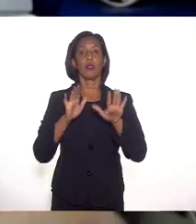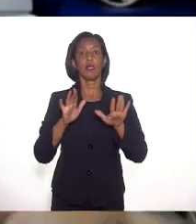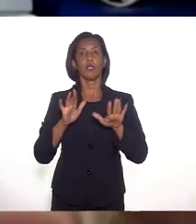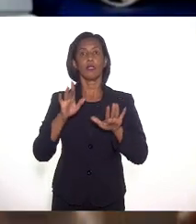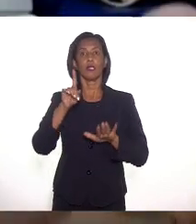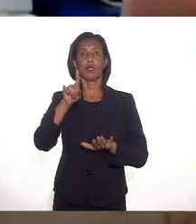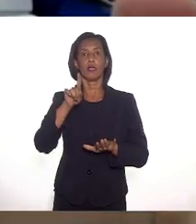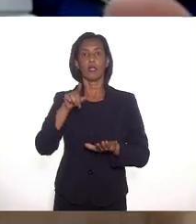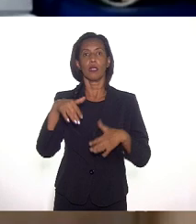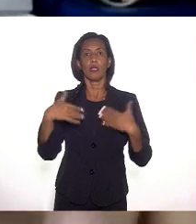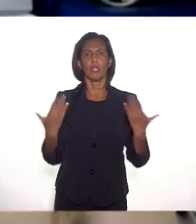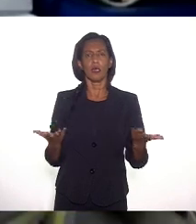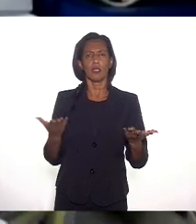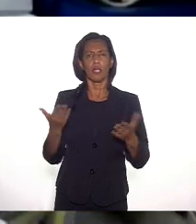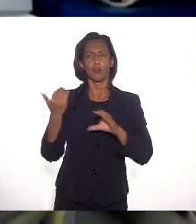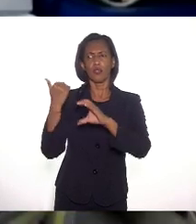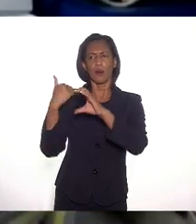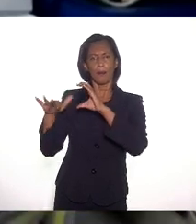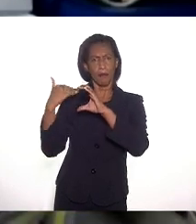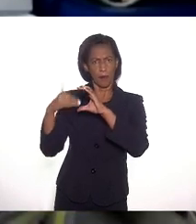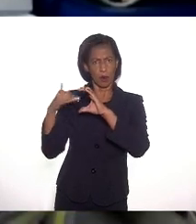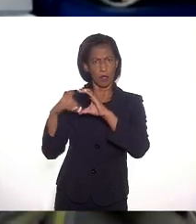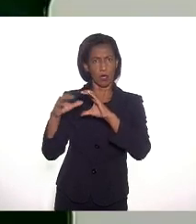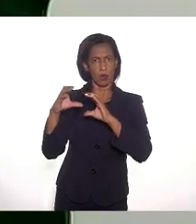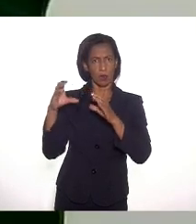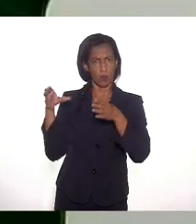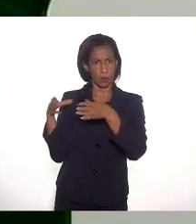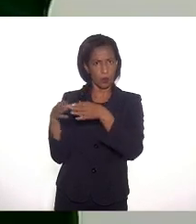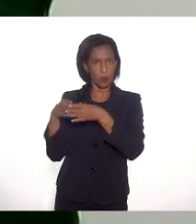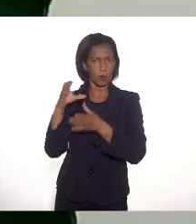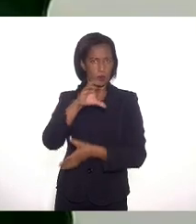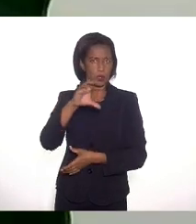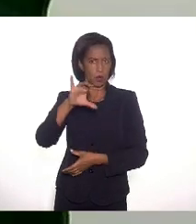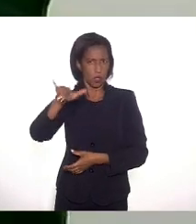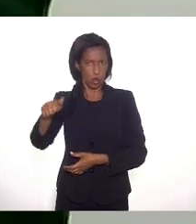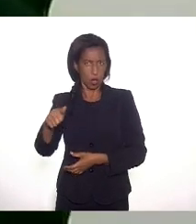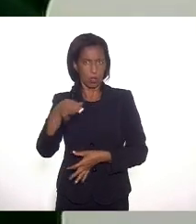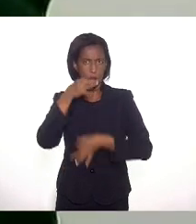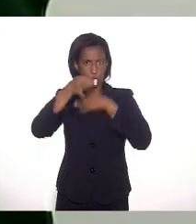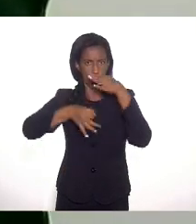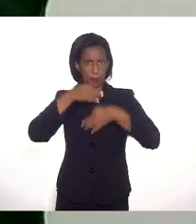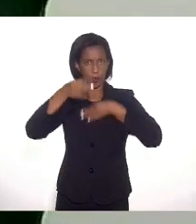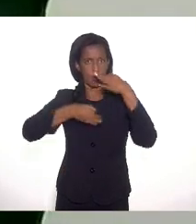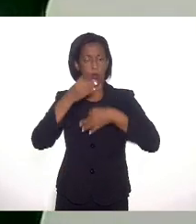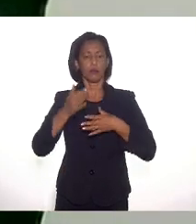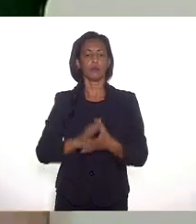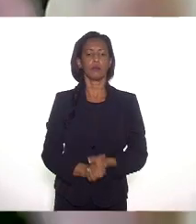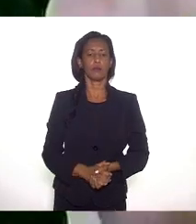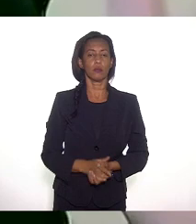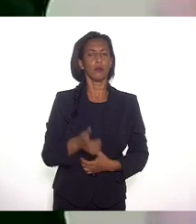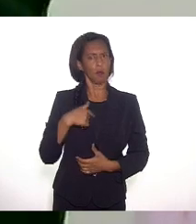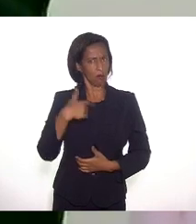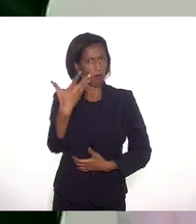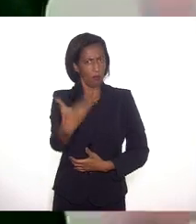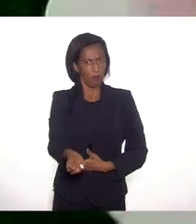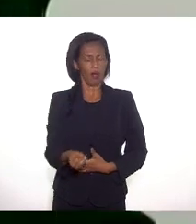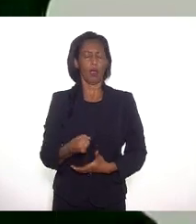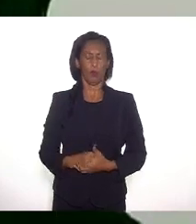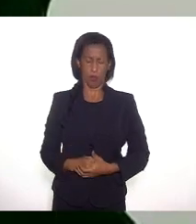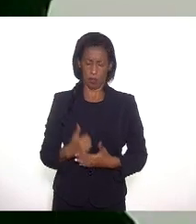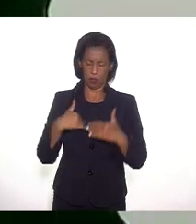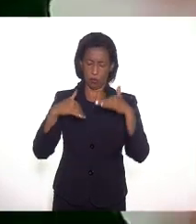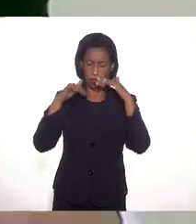a gente então vai mandando as nossas sugestões para o grupo da CCJ, não é isso? Manda sugestões. Perfeito. E eu vou acolher o voto do deputado Luiz Paulo